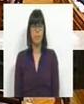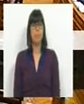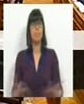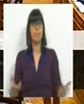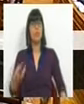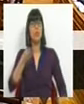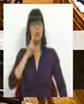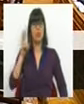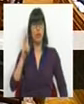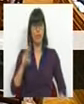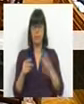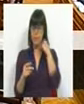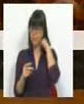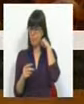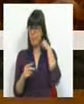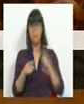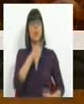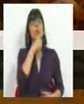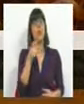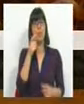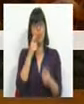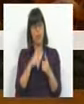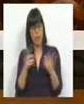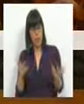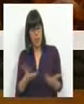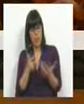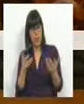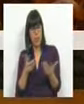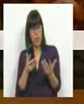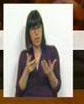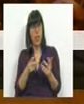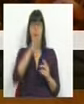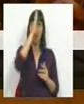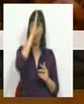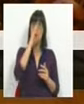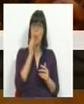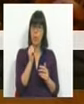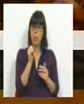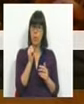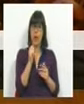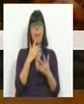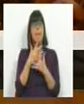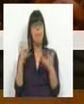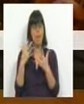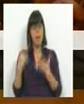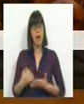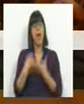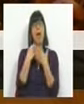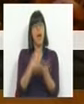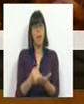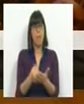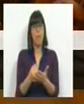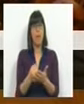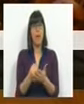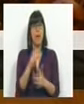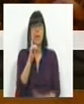O chefe prometeu com ligeireza. O Governo e a maioria que o apoia